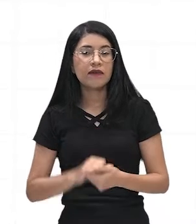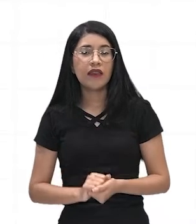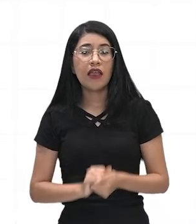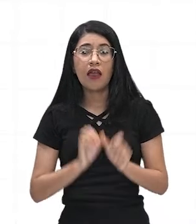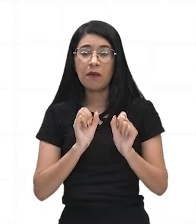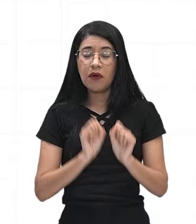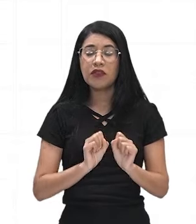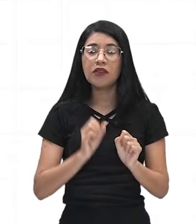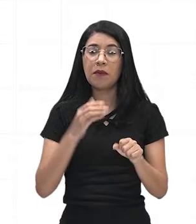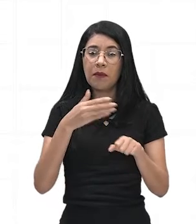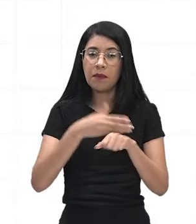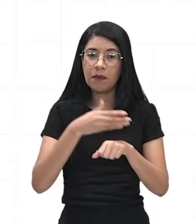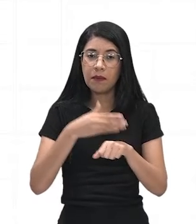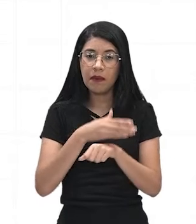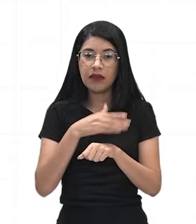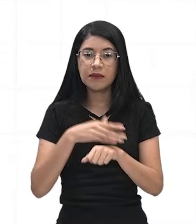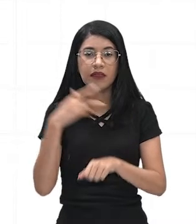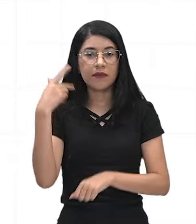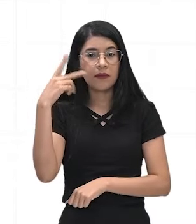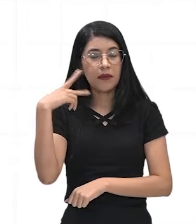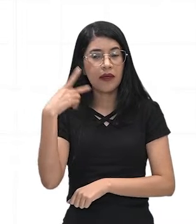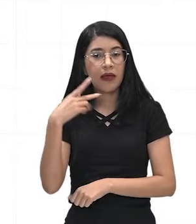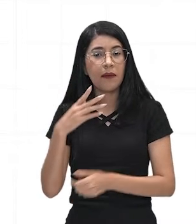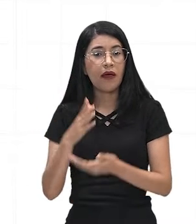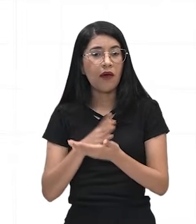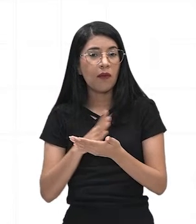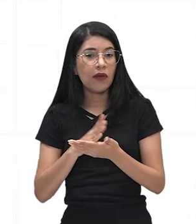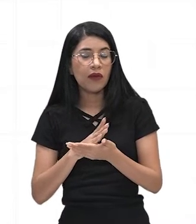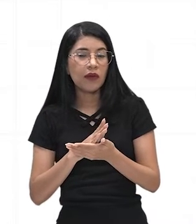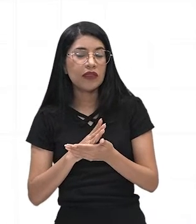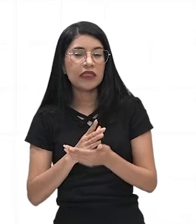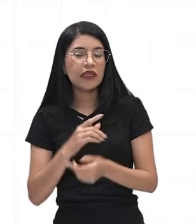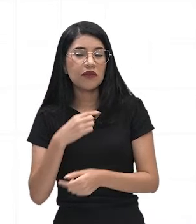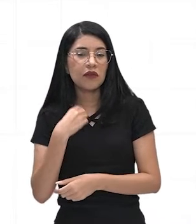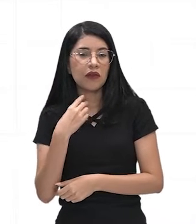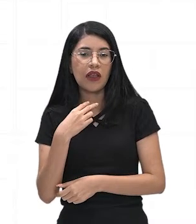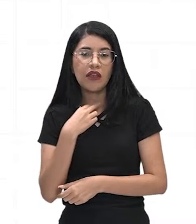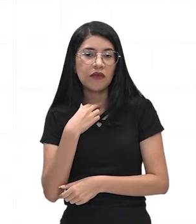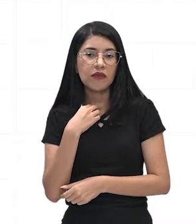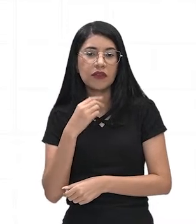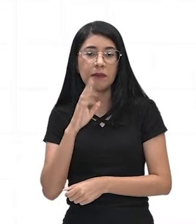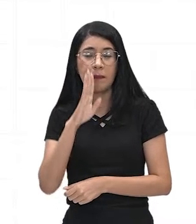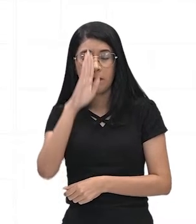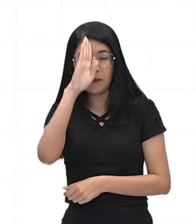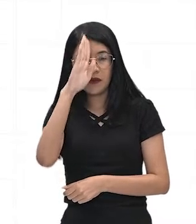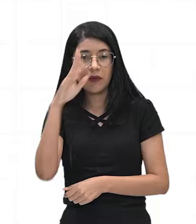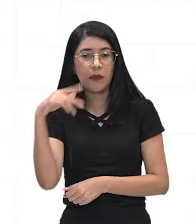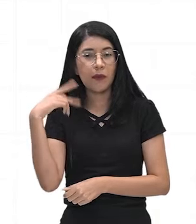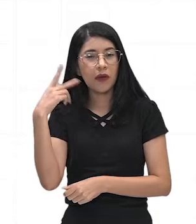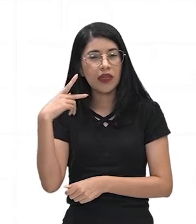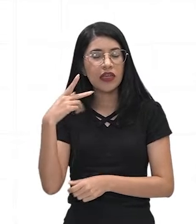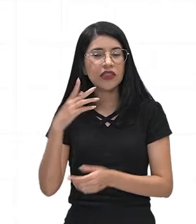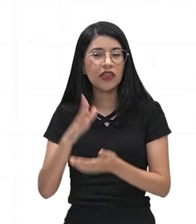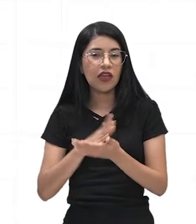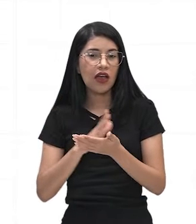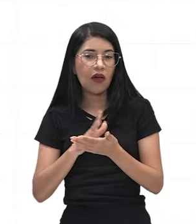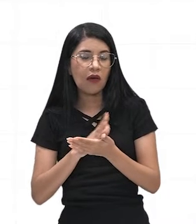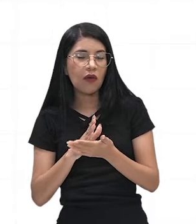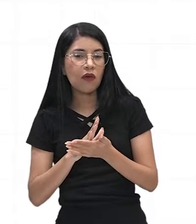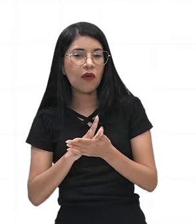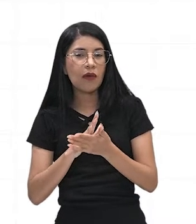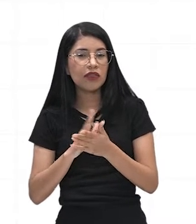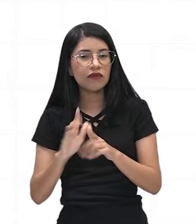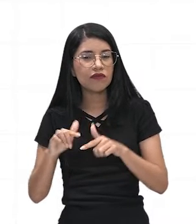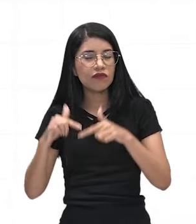haviam muitas coisas que não podiam fazer, especialmente quando se tratava da política e de certos cargos